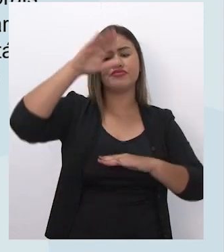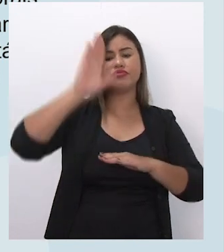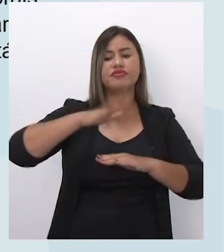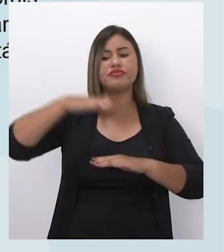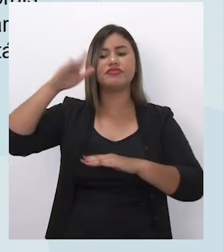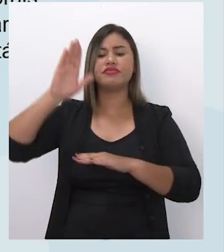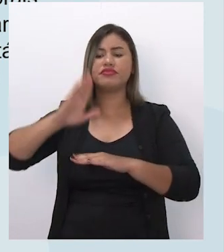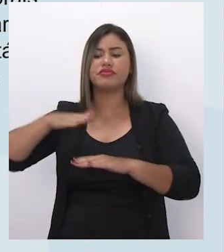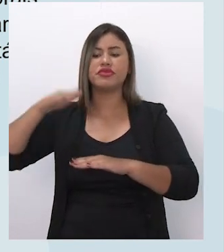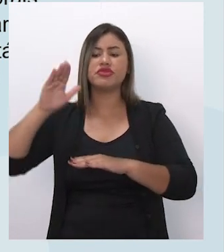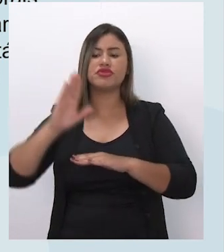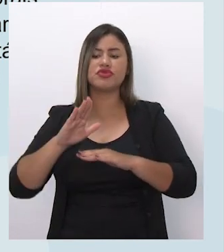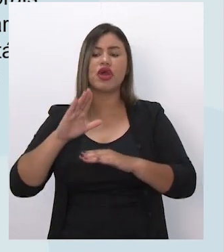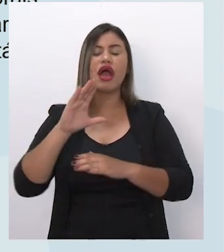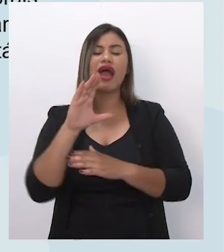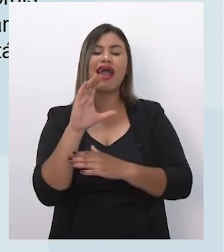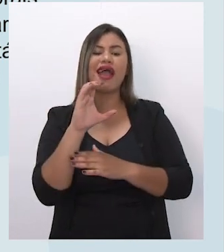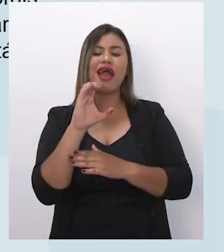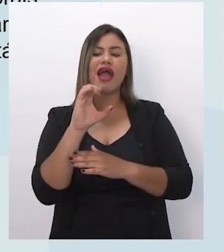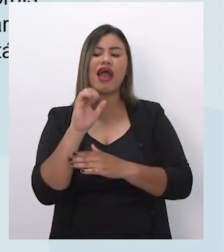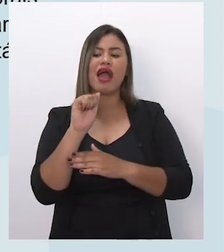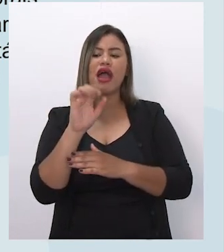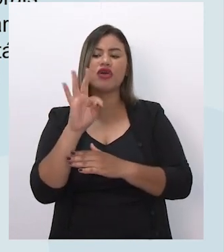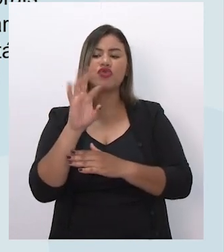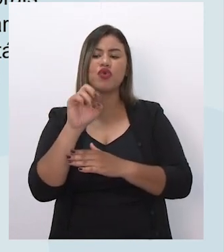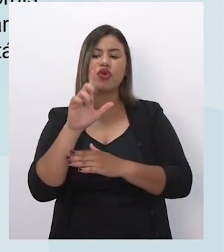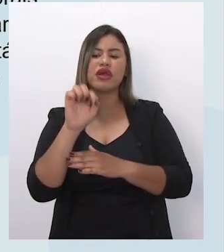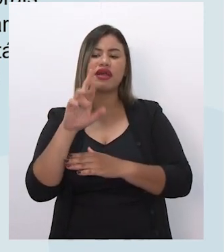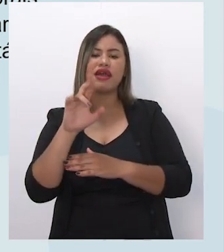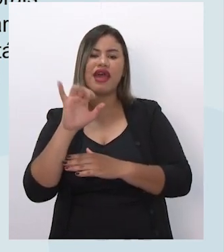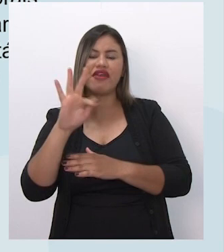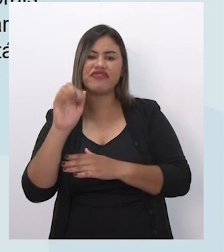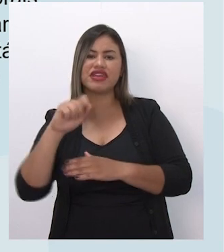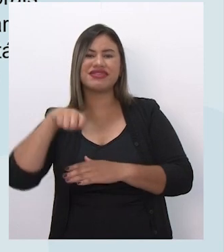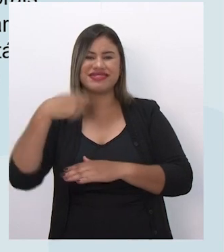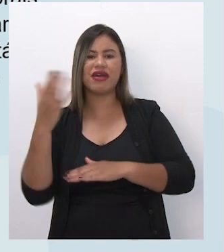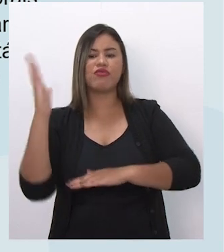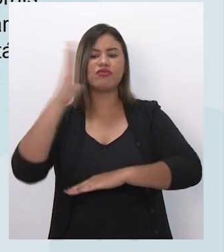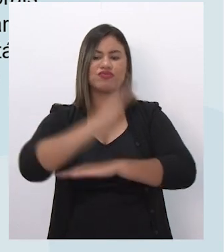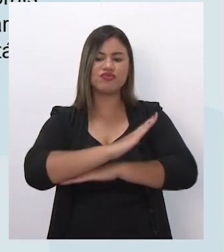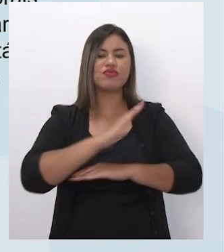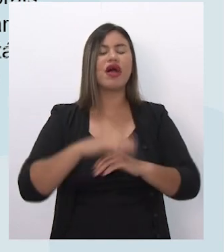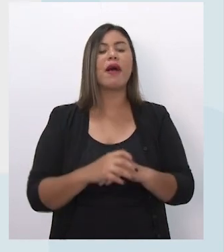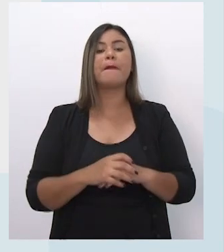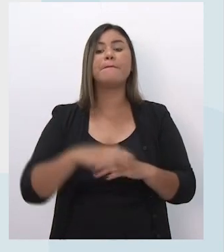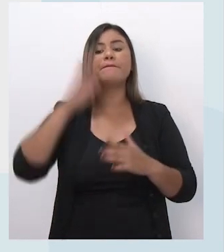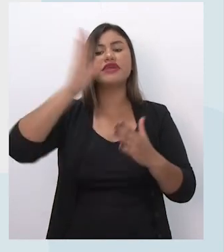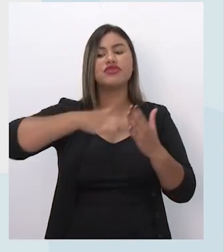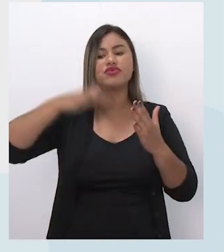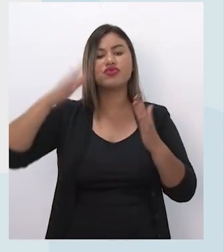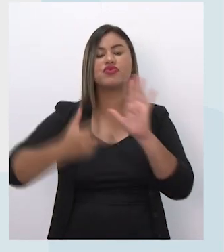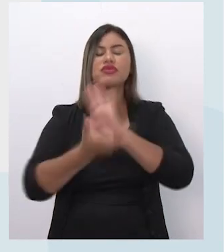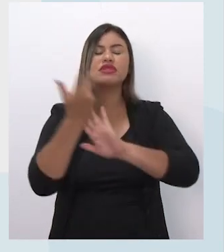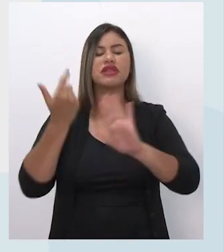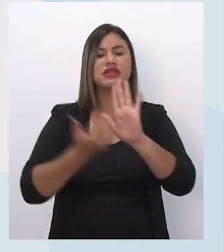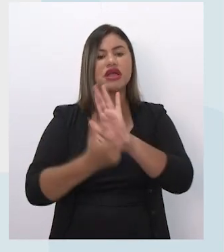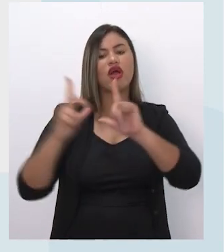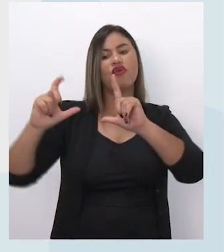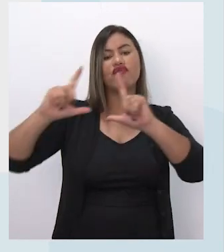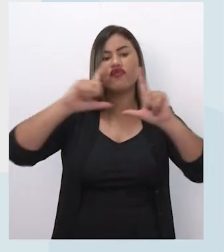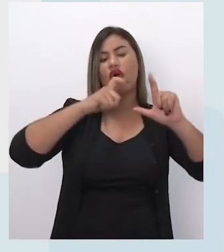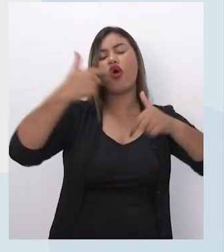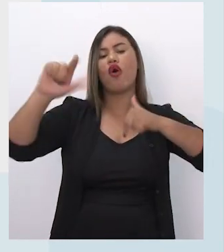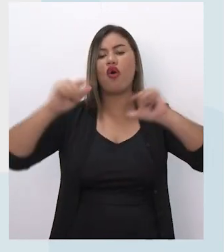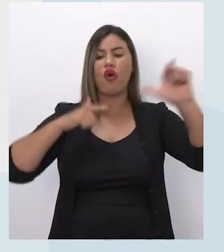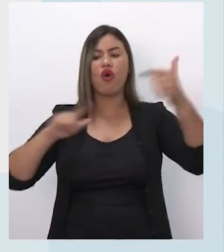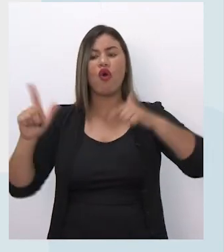tem uma proximidade muito forte com a geografia, então pinturas, desenhos, fotografias, entre outros. Então, vejam só,